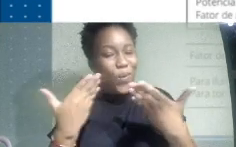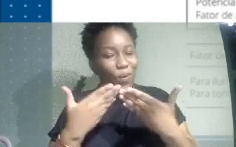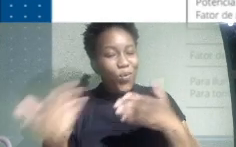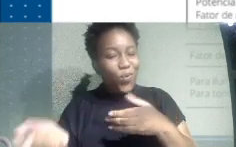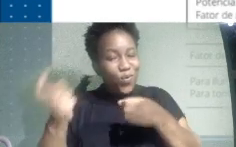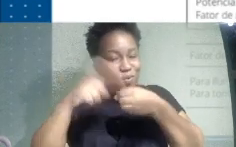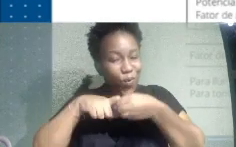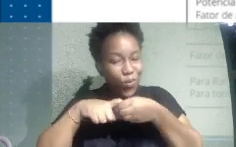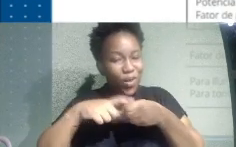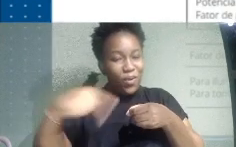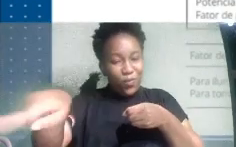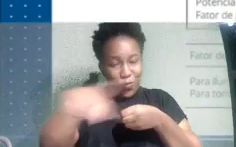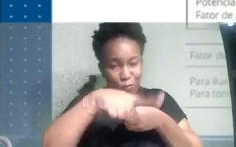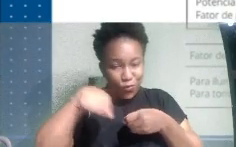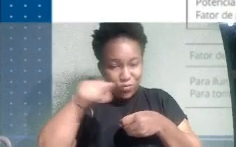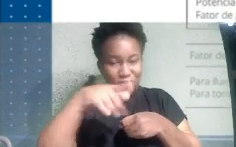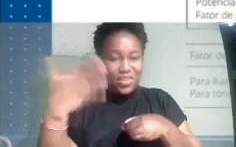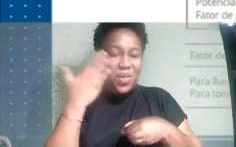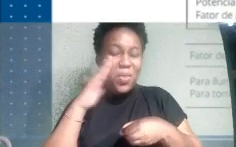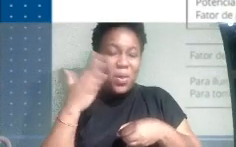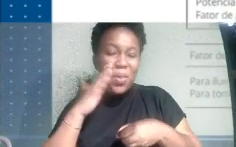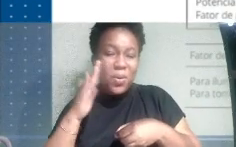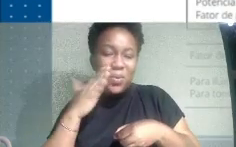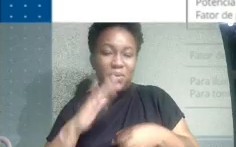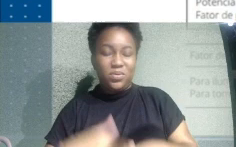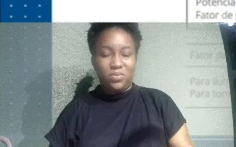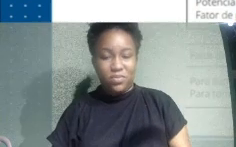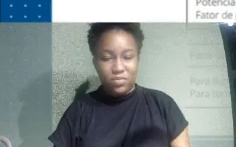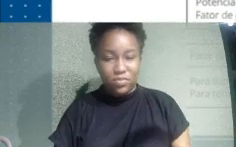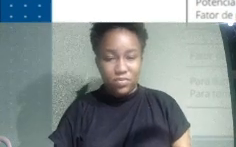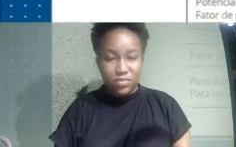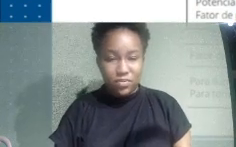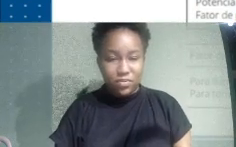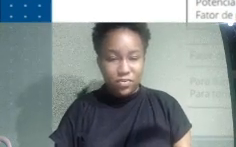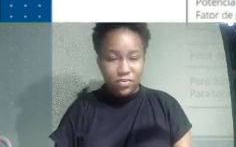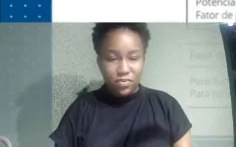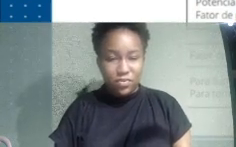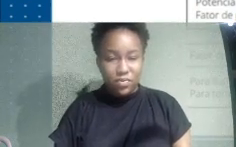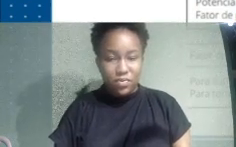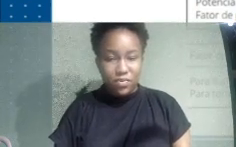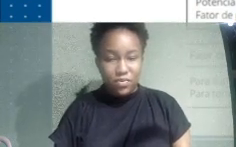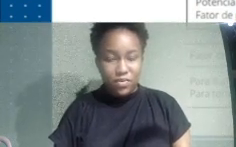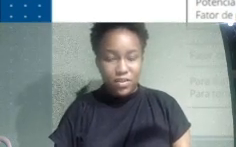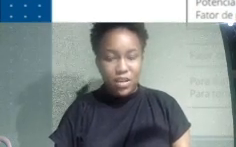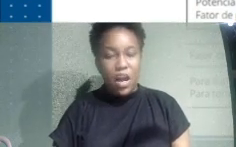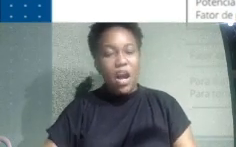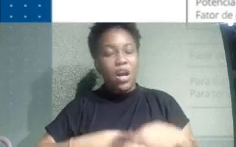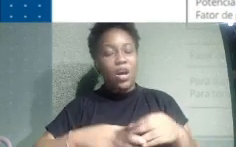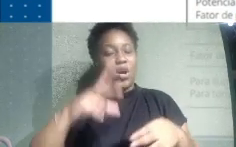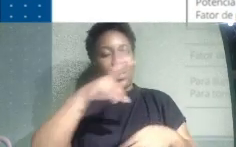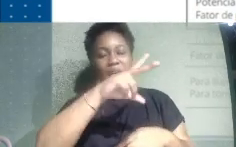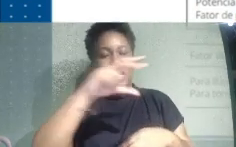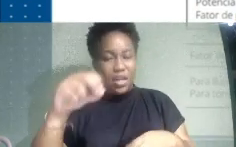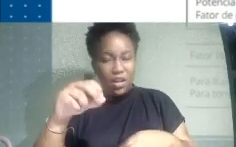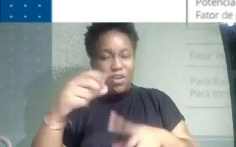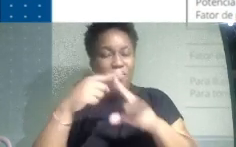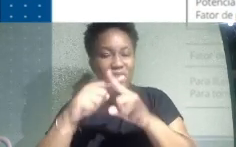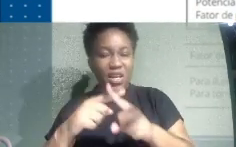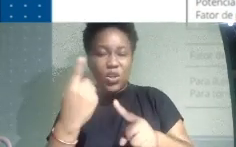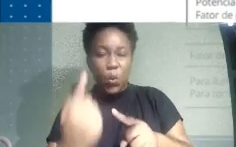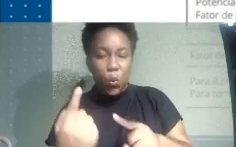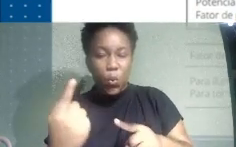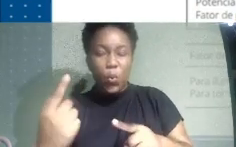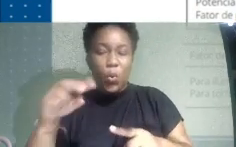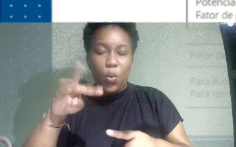vocês verem, ó, ativa. Então, a minha potência aparente que foi dada vezes o meu fator de potência é igual à